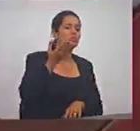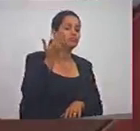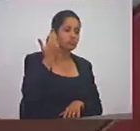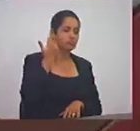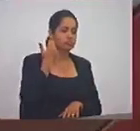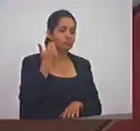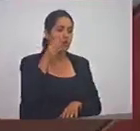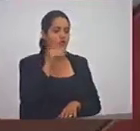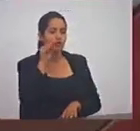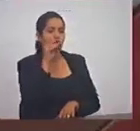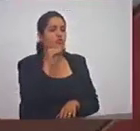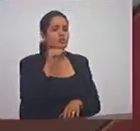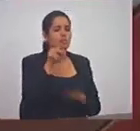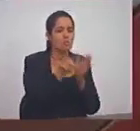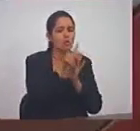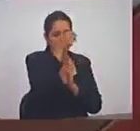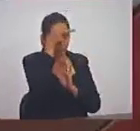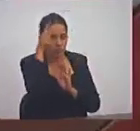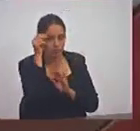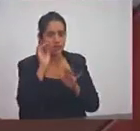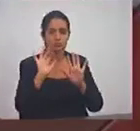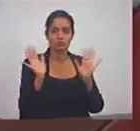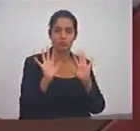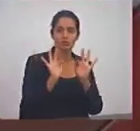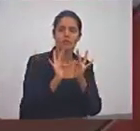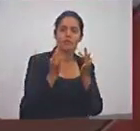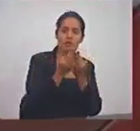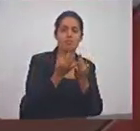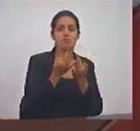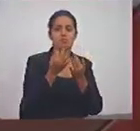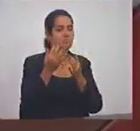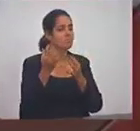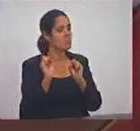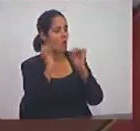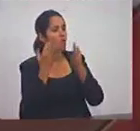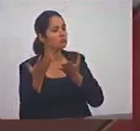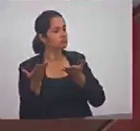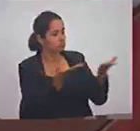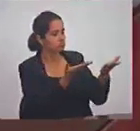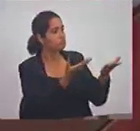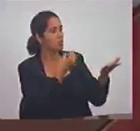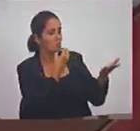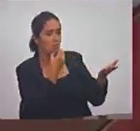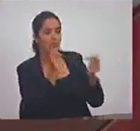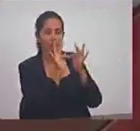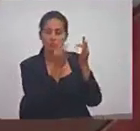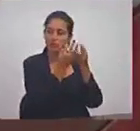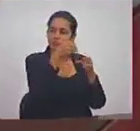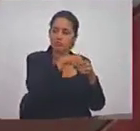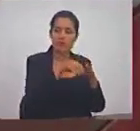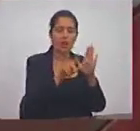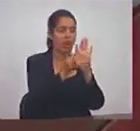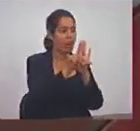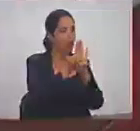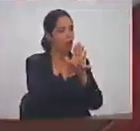aqui da prefeitura, familiares também dos homenageados que serão logo mais aqui nos projetos de leis